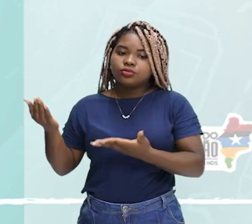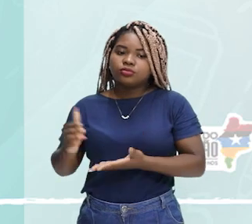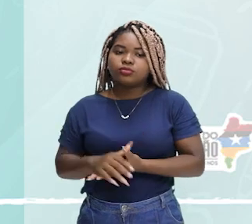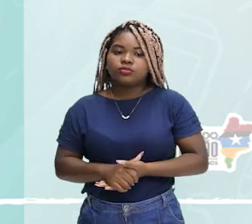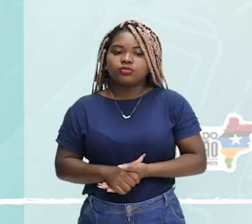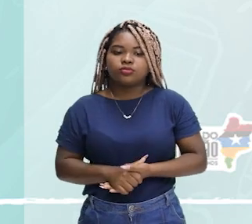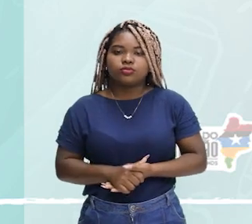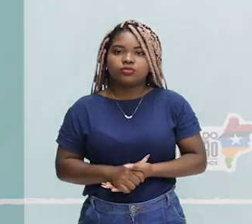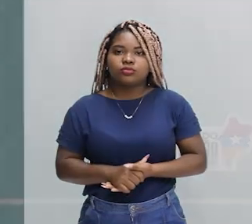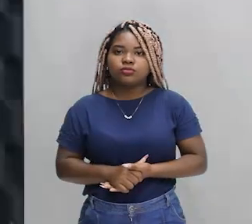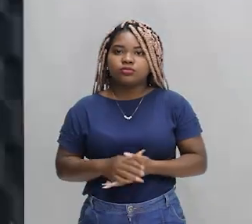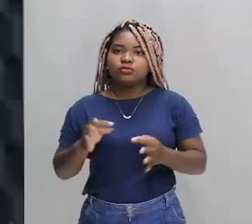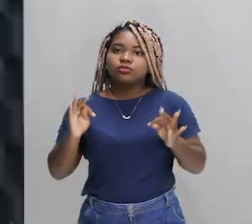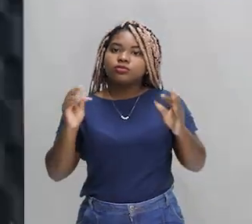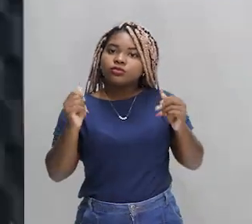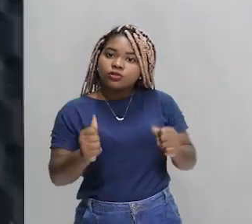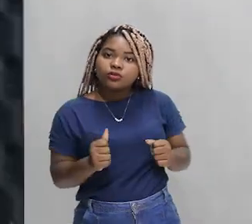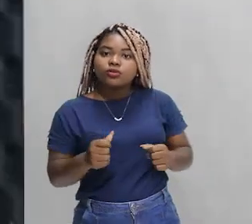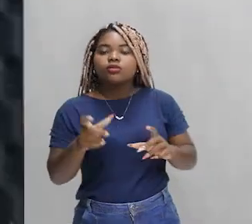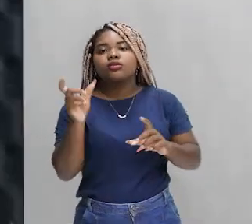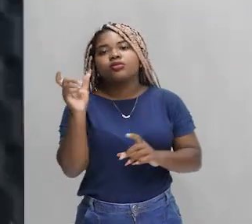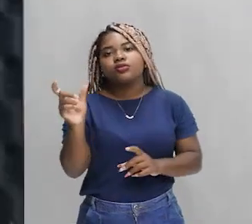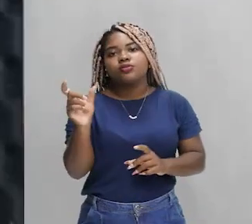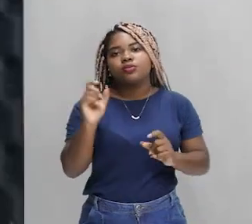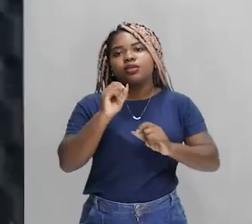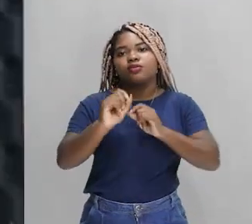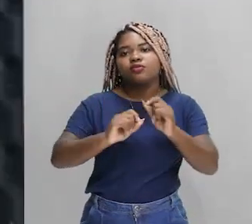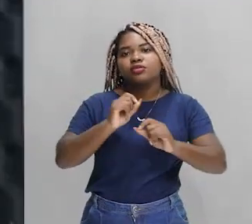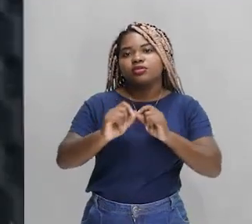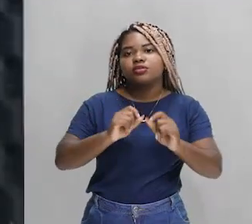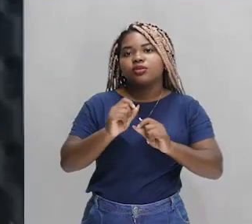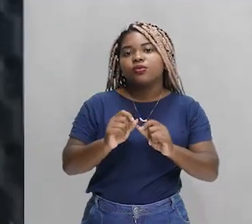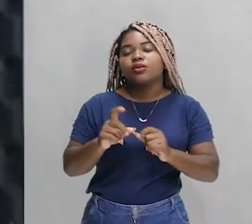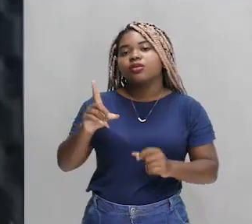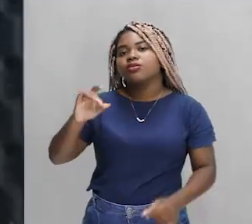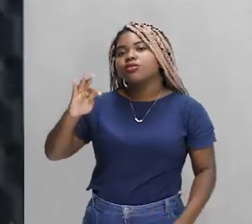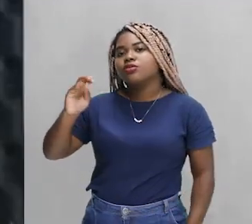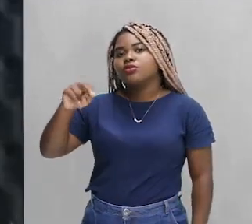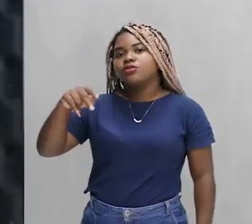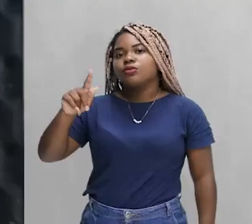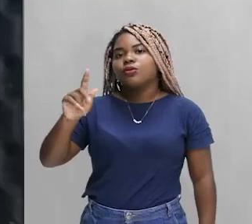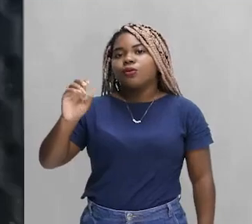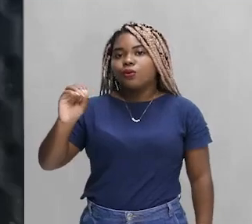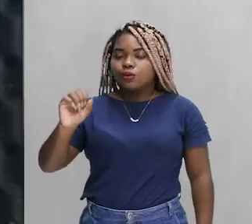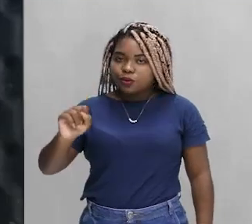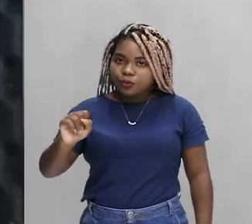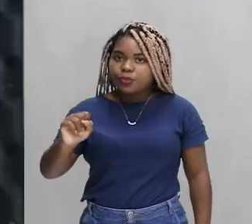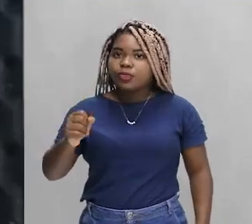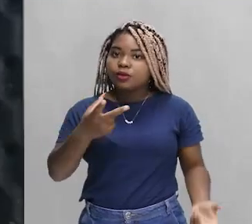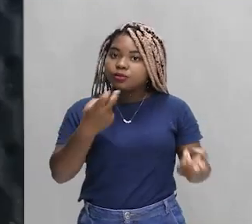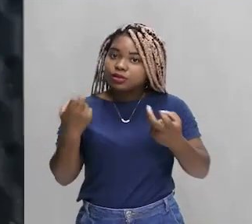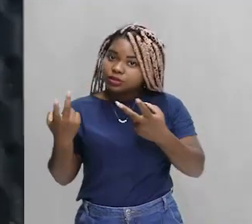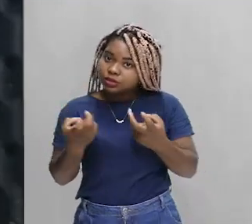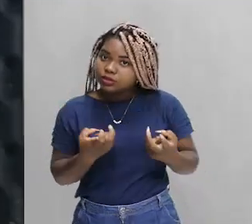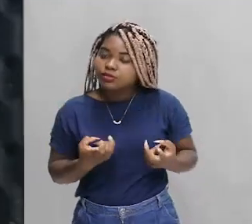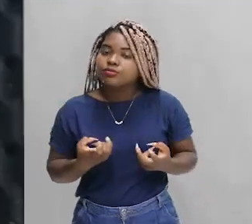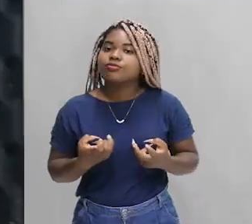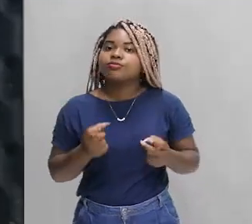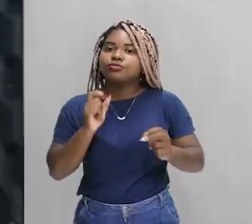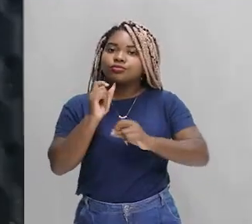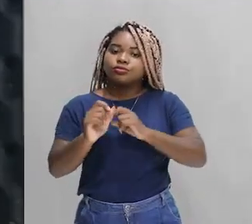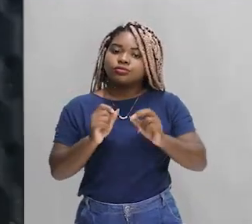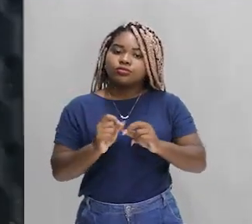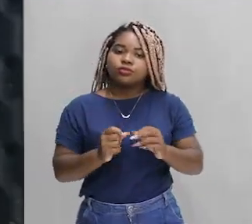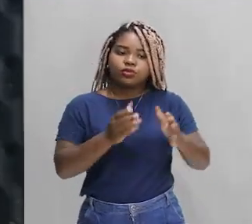que todas essas palavras aqui são ditongos. Por que são ditongos? Observem ali que quando a gente faz a separação silábica,